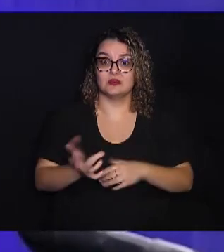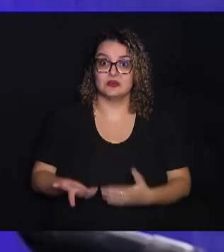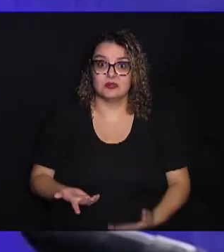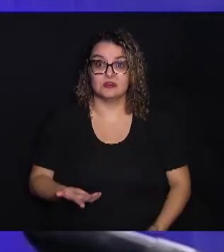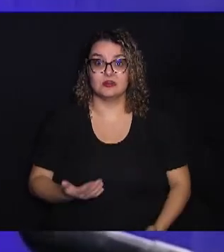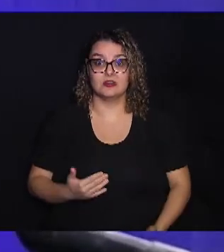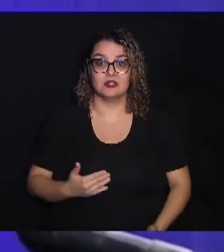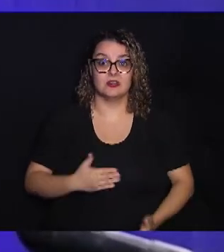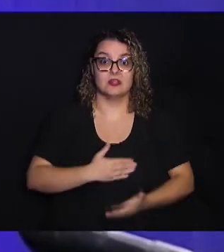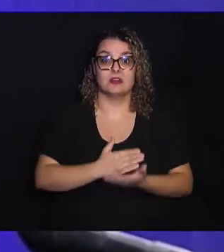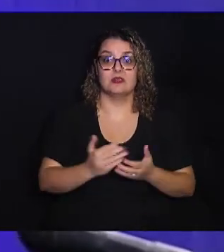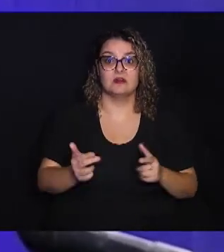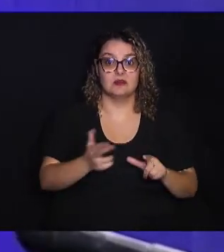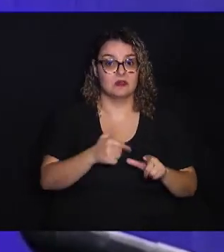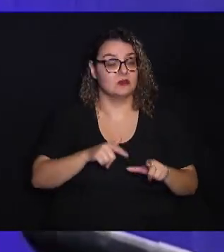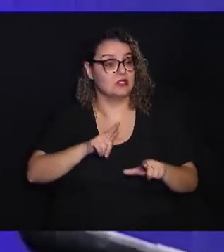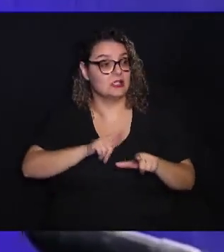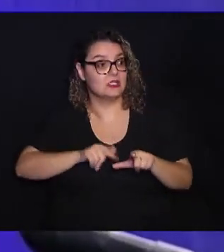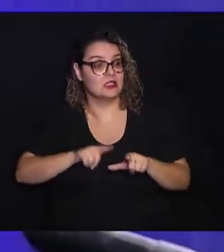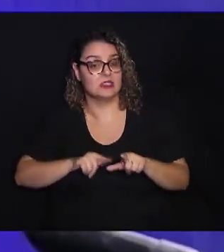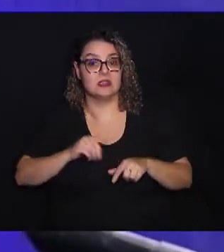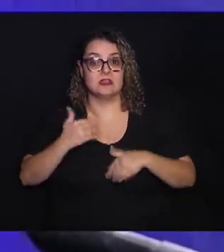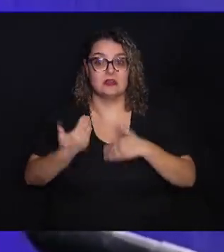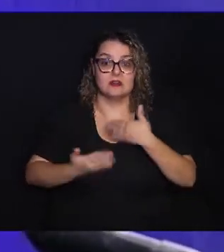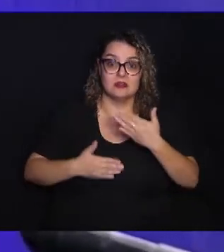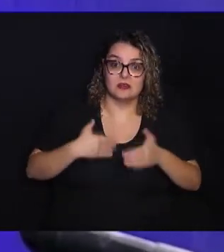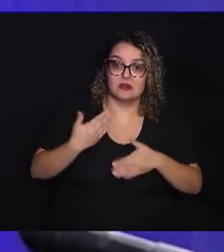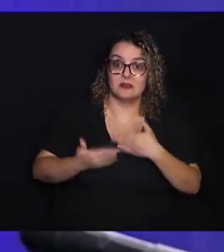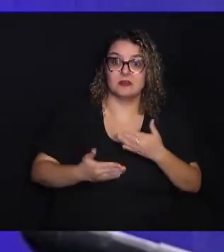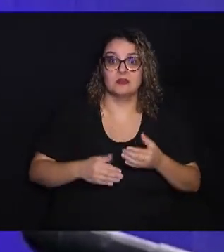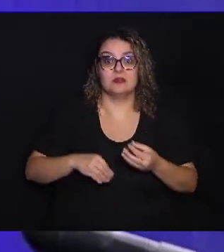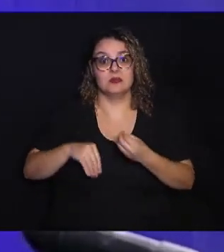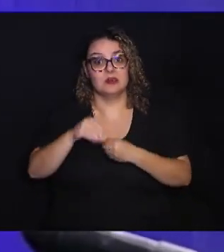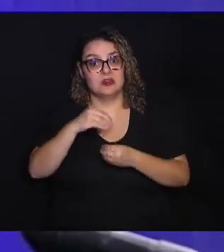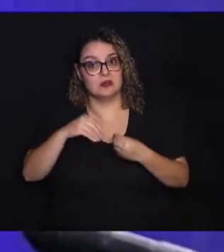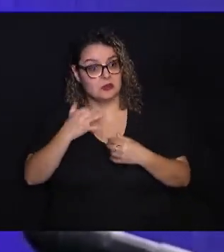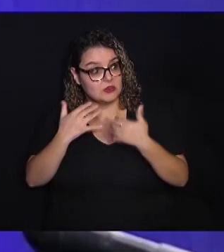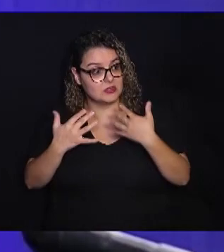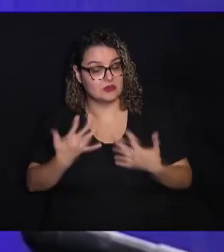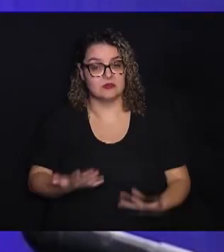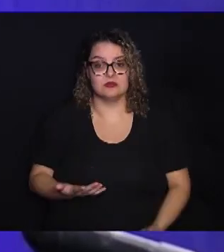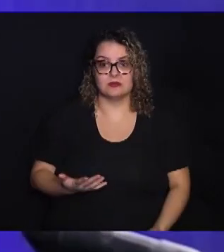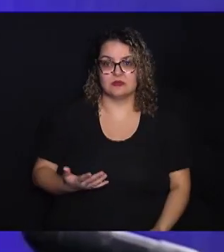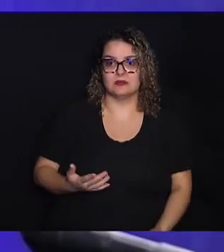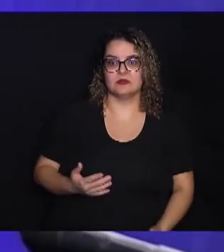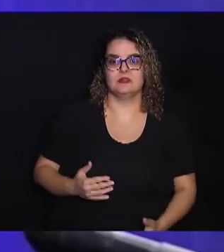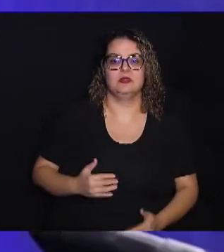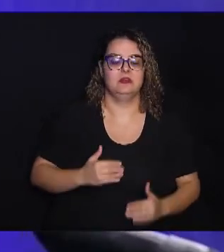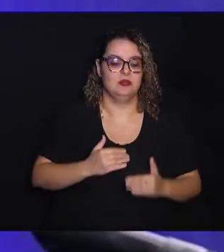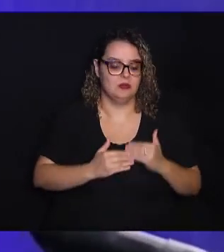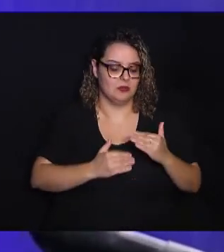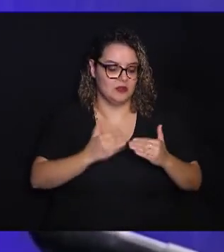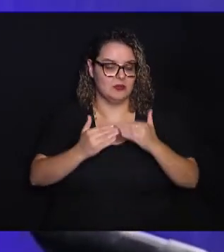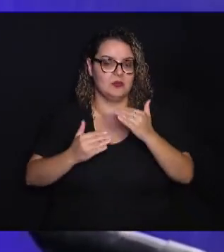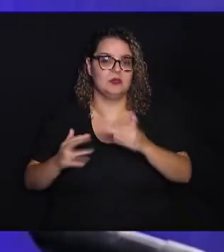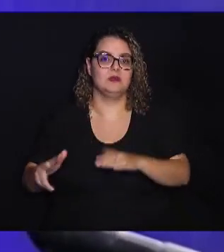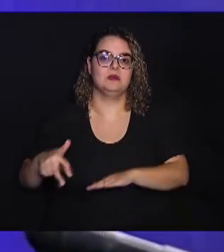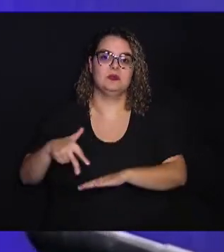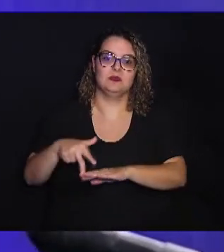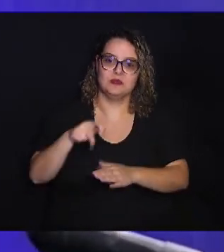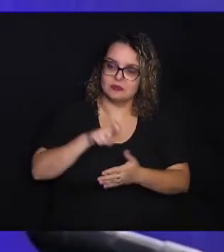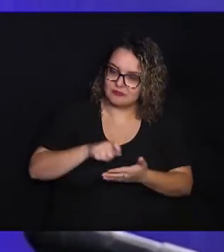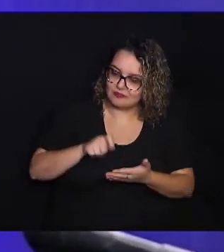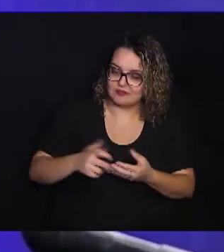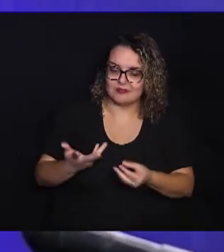ele começou a desenhar letras, etc., né? E depois passou para mistura de cores. Então, a gente vê o crescimento do autor. Então, a gente